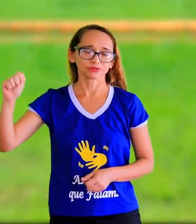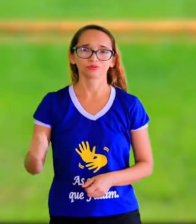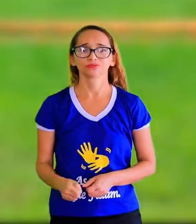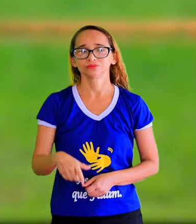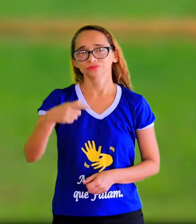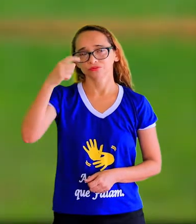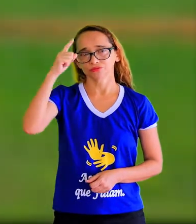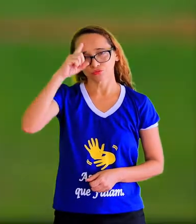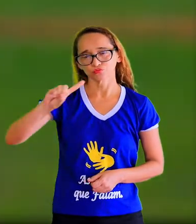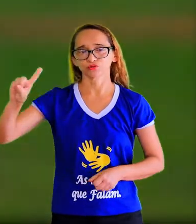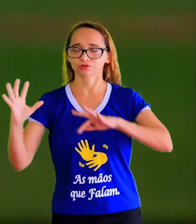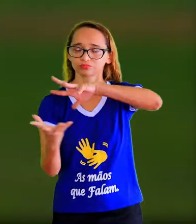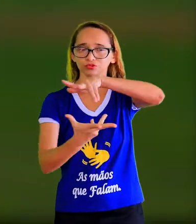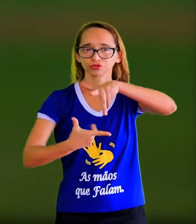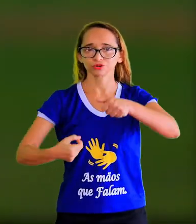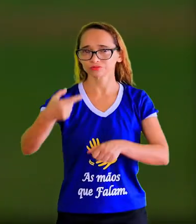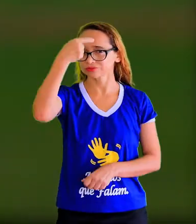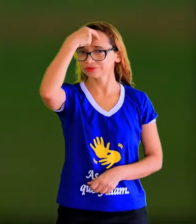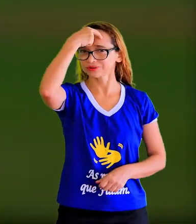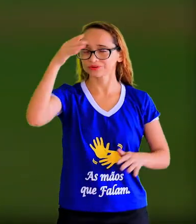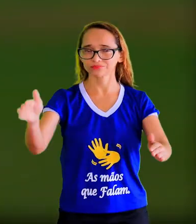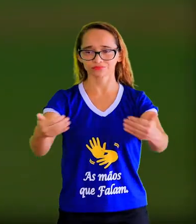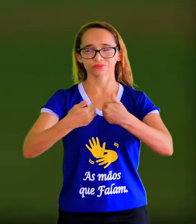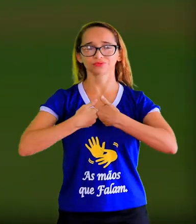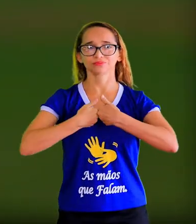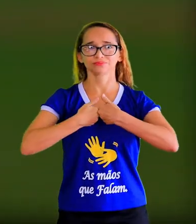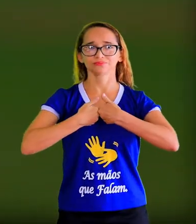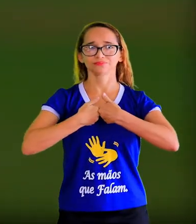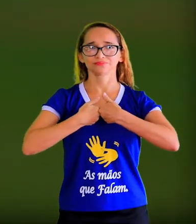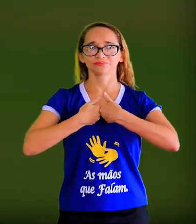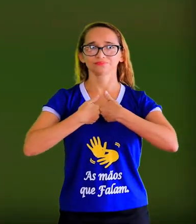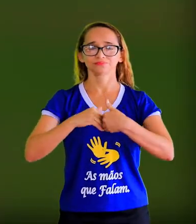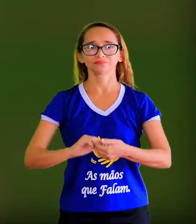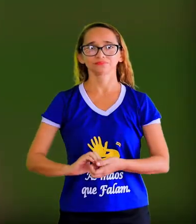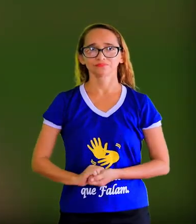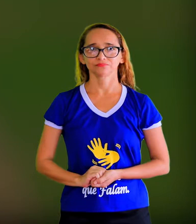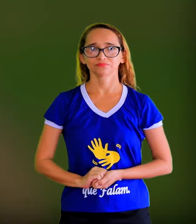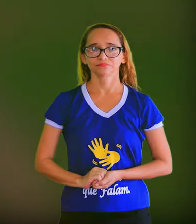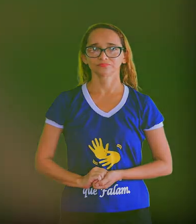2 de abril, Dia Mundial da Conscientização do Autismo.